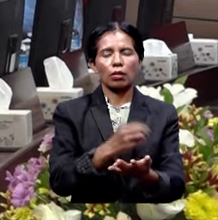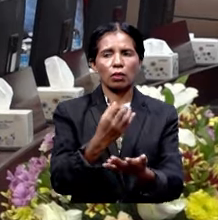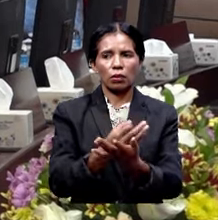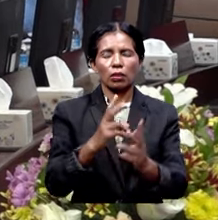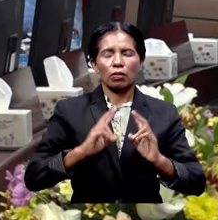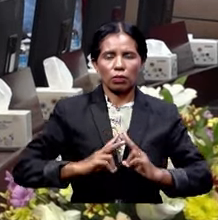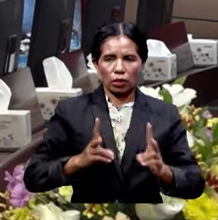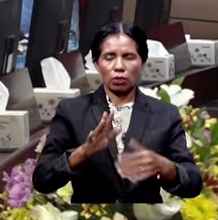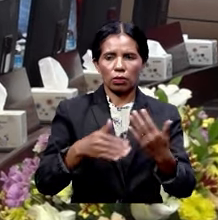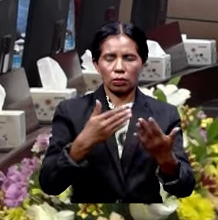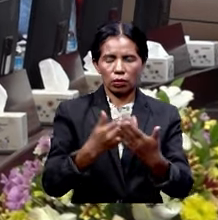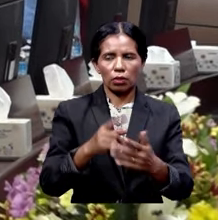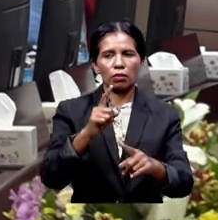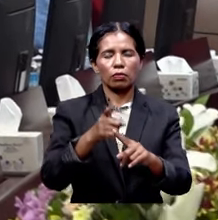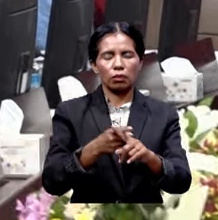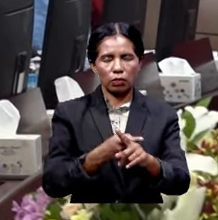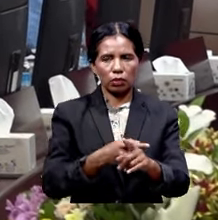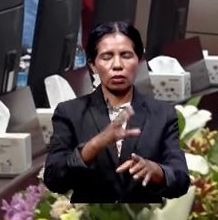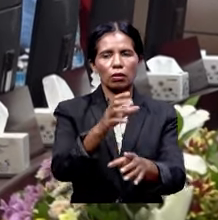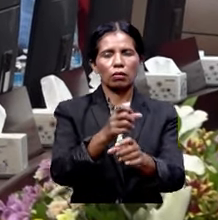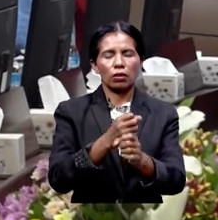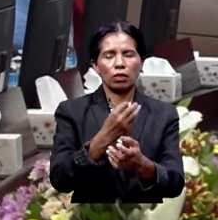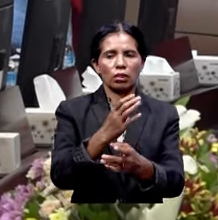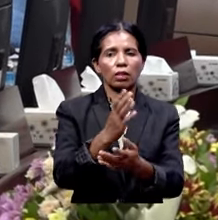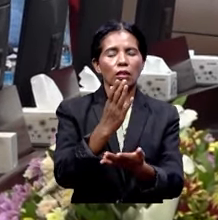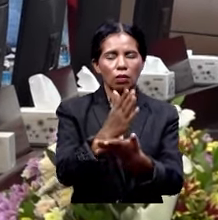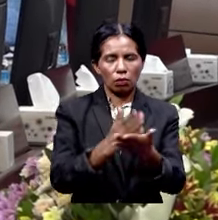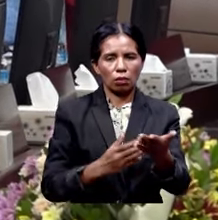veteranus nian nebe kada fulang kwa dolar tolunulu. Equipa cobertura GMN.